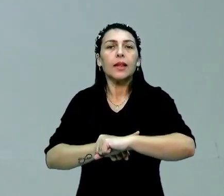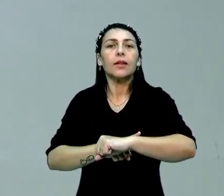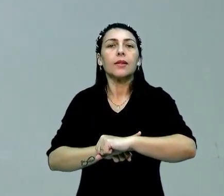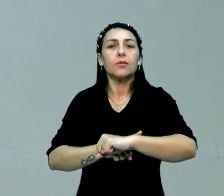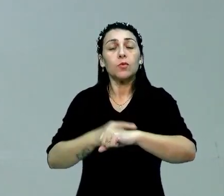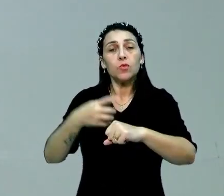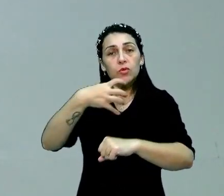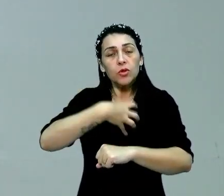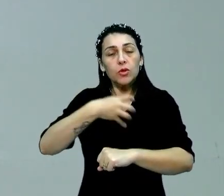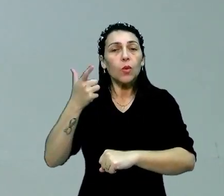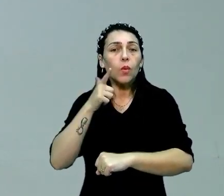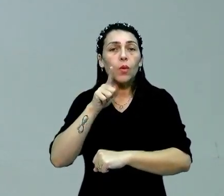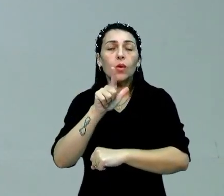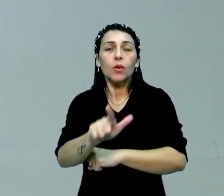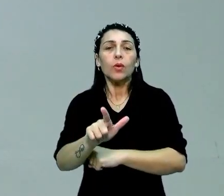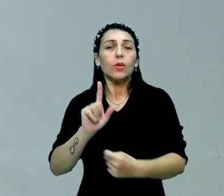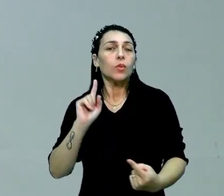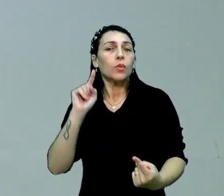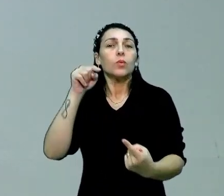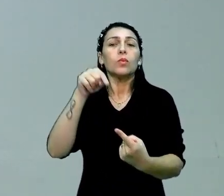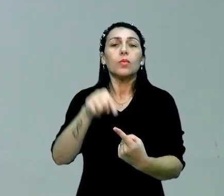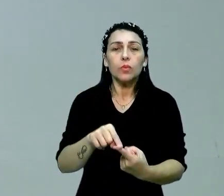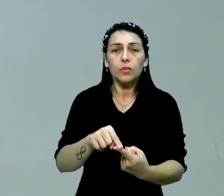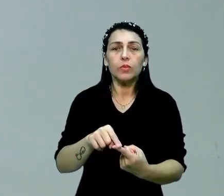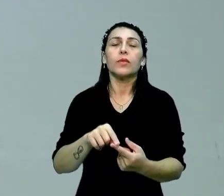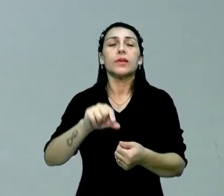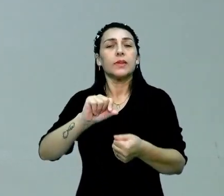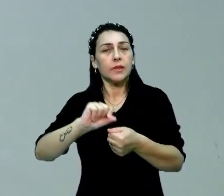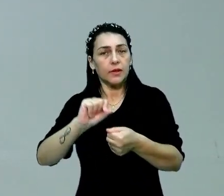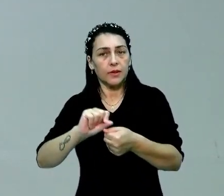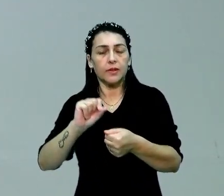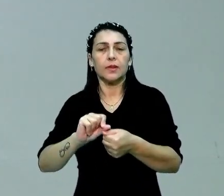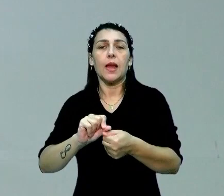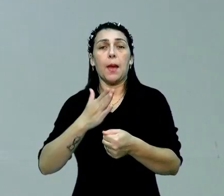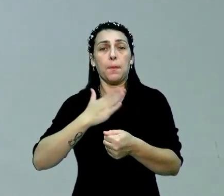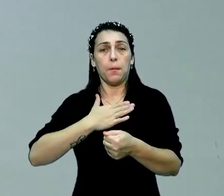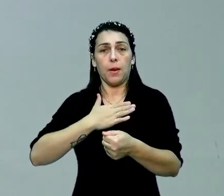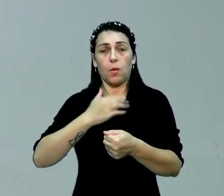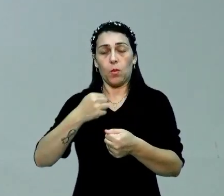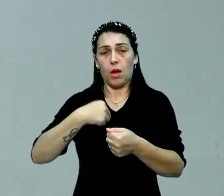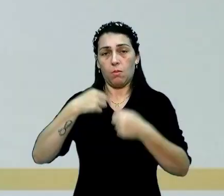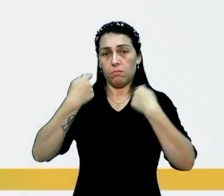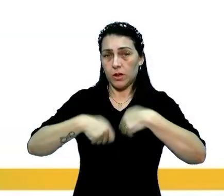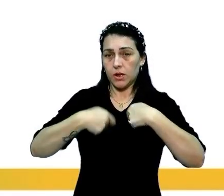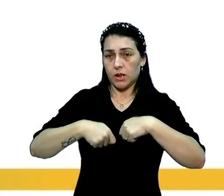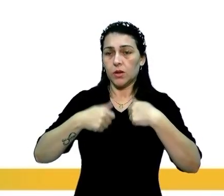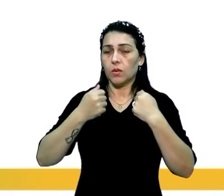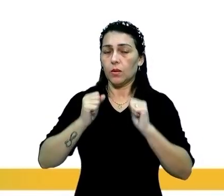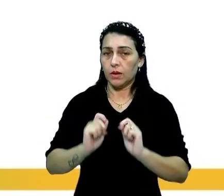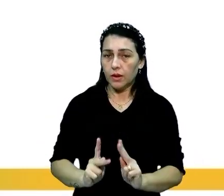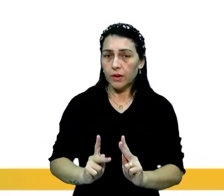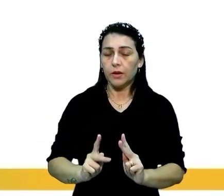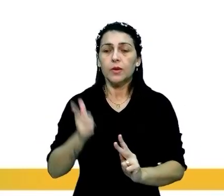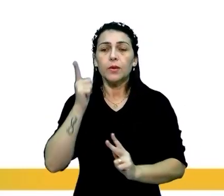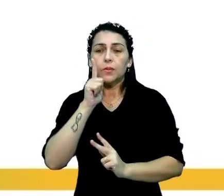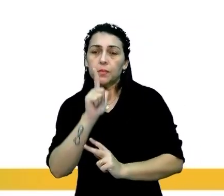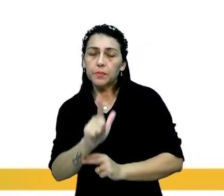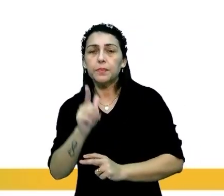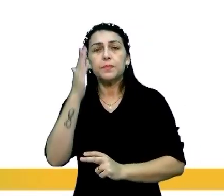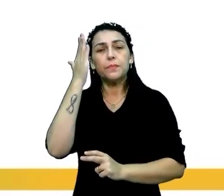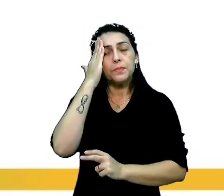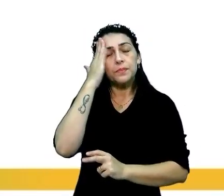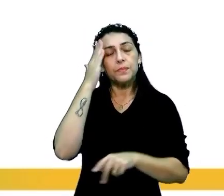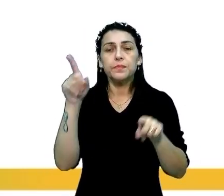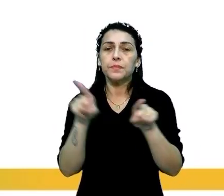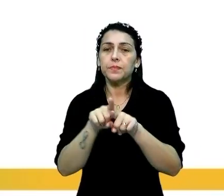daquela forma eu consiga executar e suprir as minhas necessidades. Tranquilo? A gente ainda consegue entender